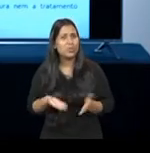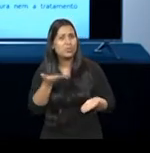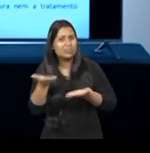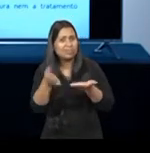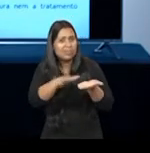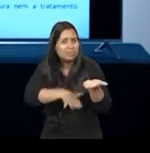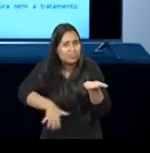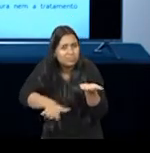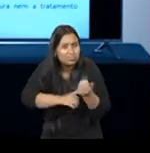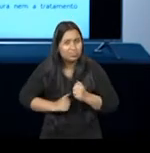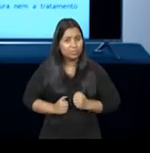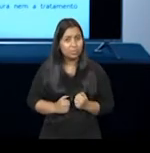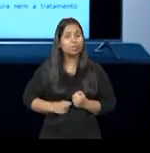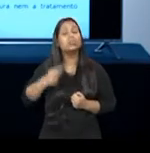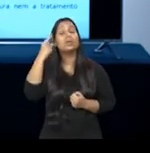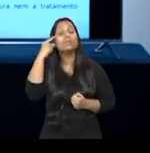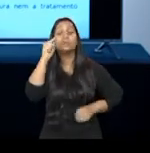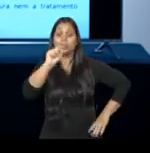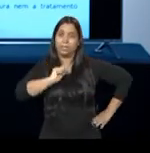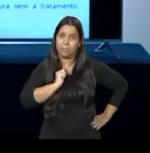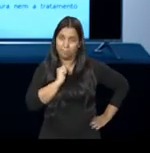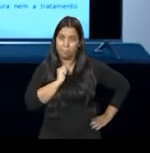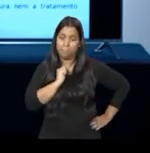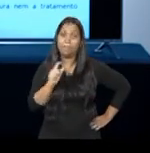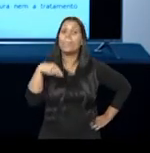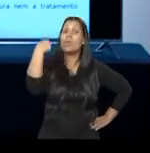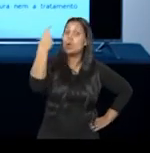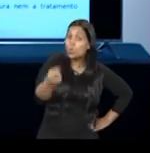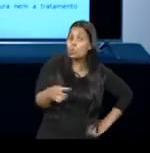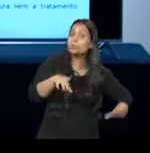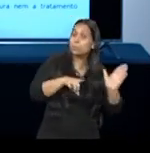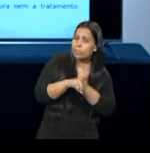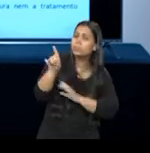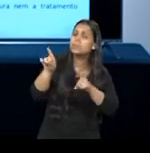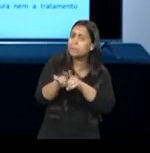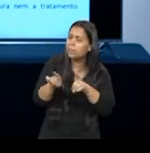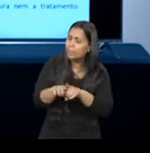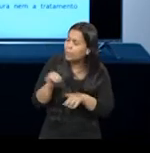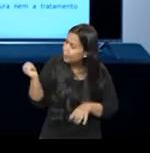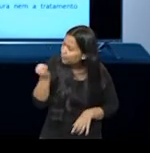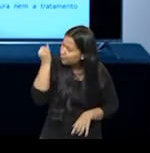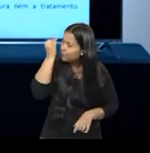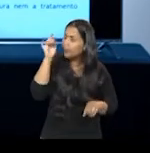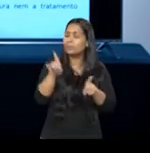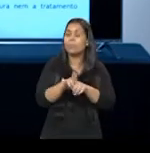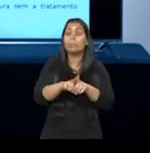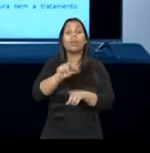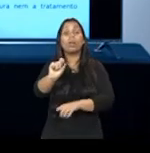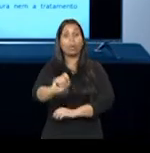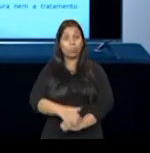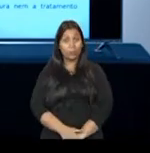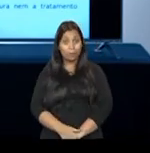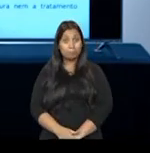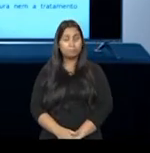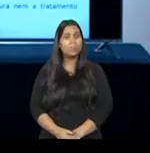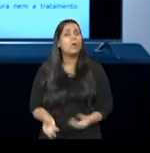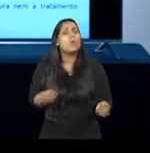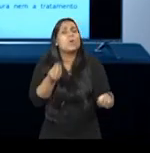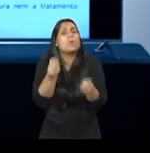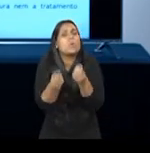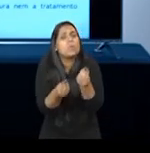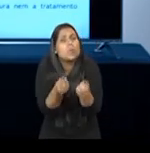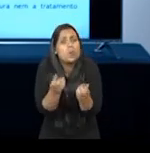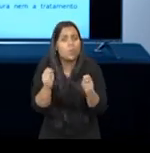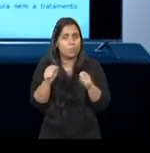tratados como inferiores? Reflita um pouco aí. E a outra questão que tem aí, pessoal, importante também, é como a gente